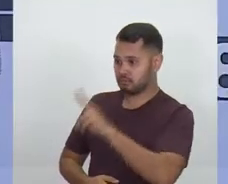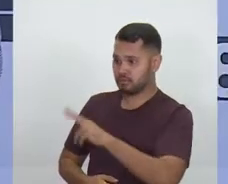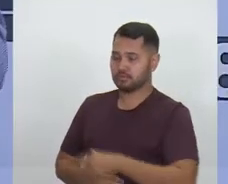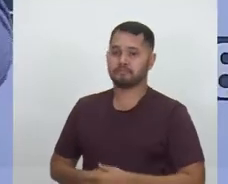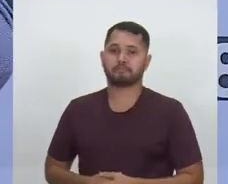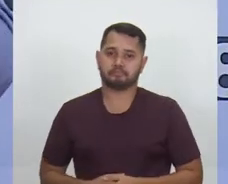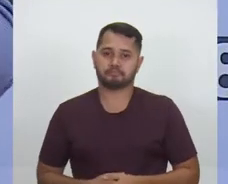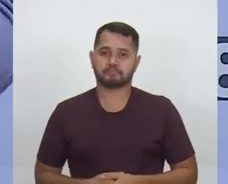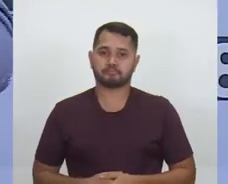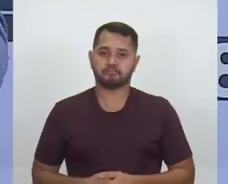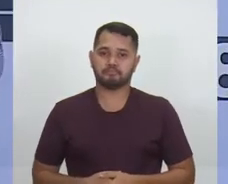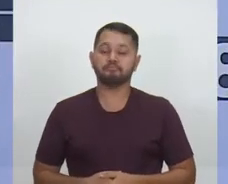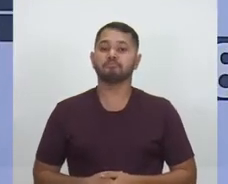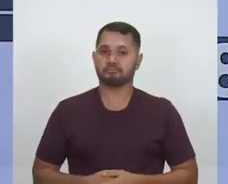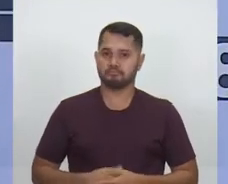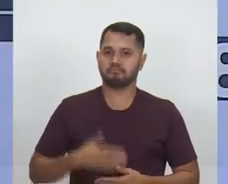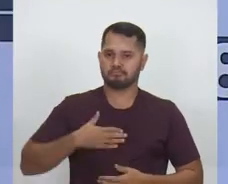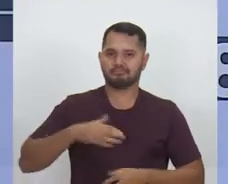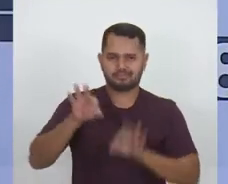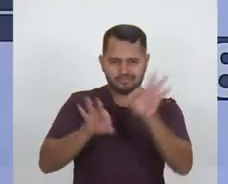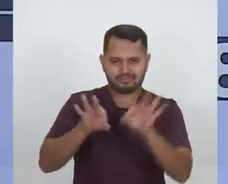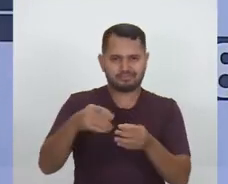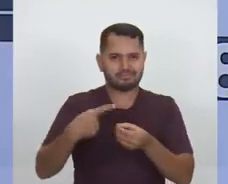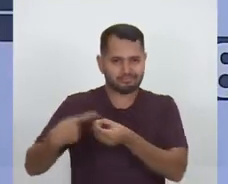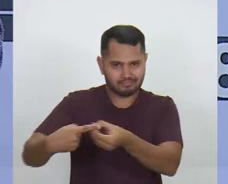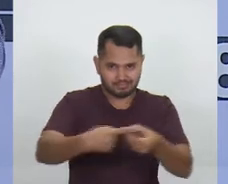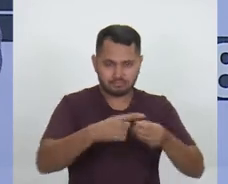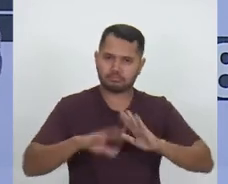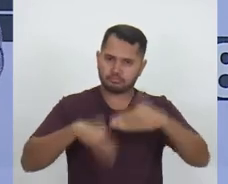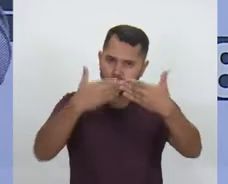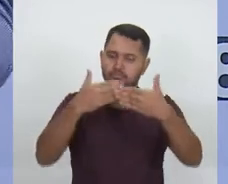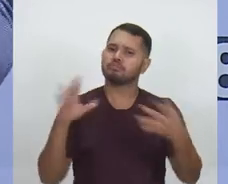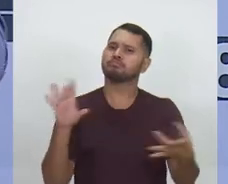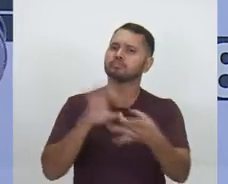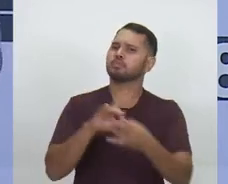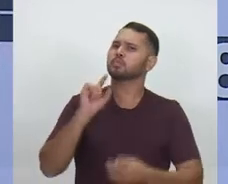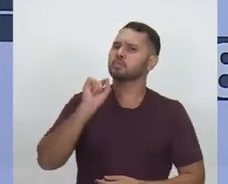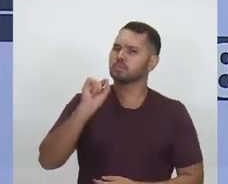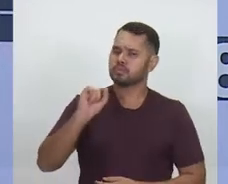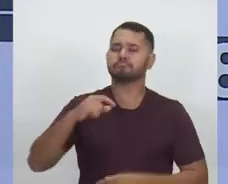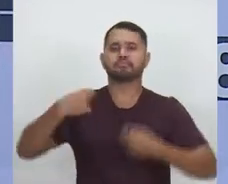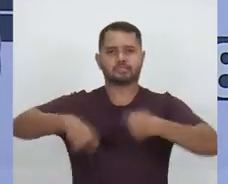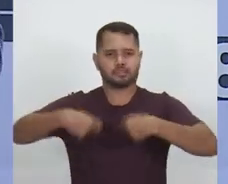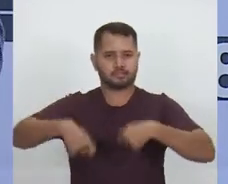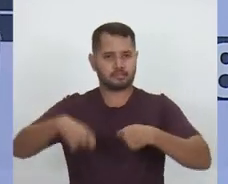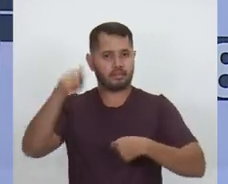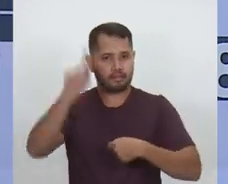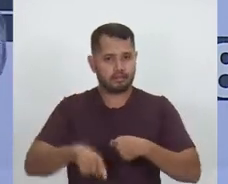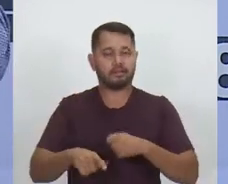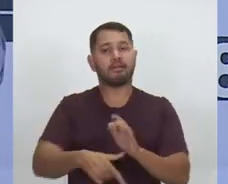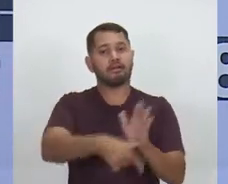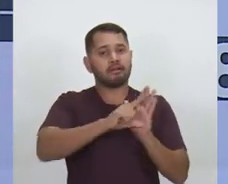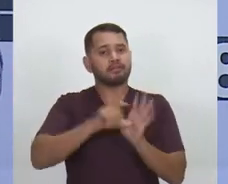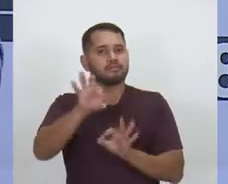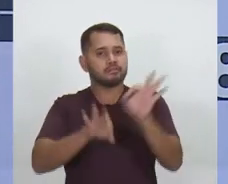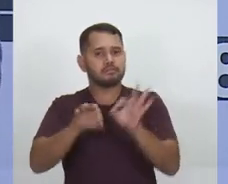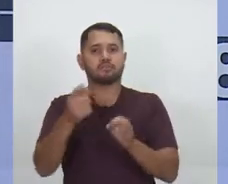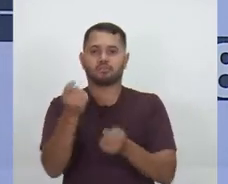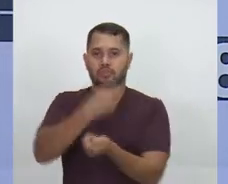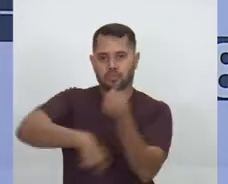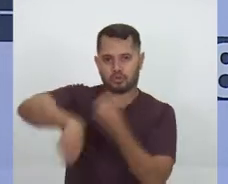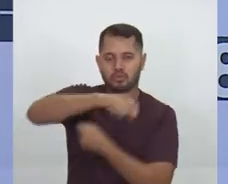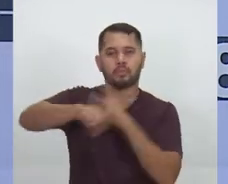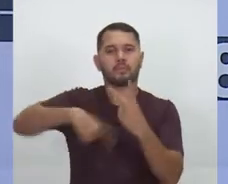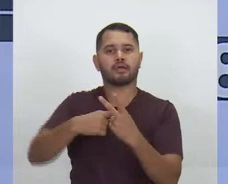o desenvolvimento do interior do estado do amazonas ele passa necessariamente pelo zoneamento econômico e